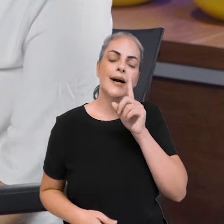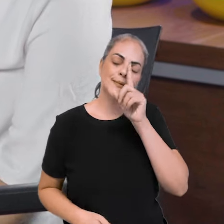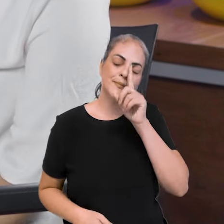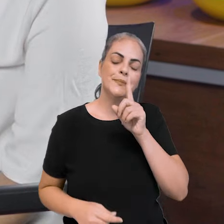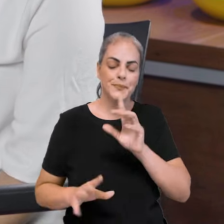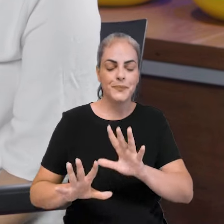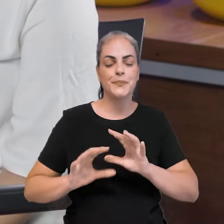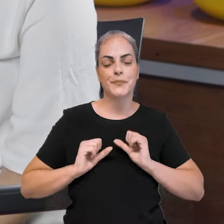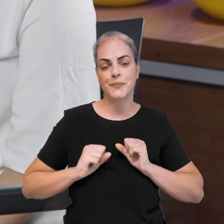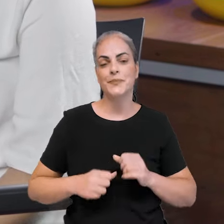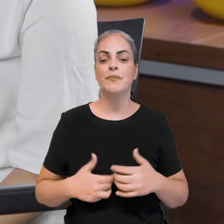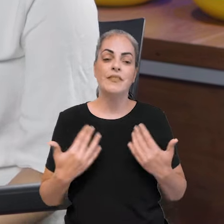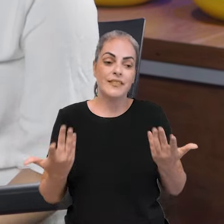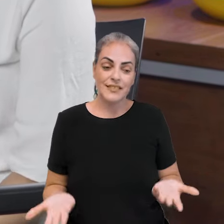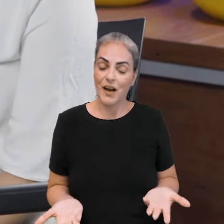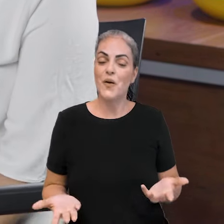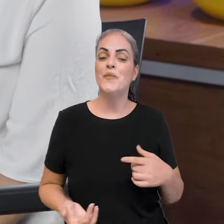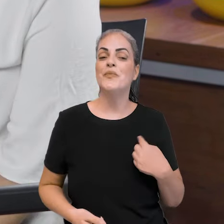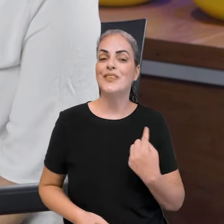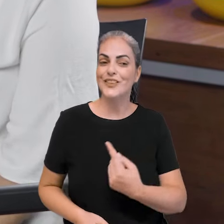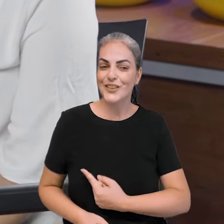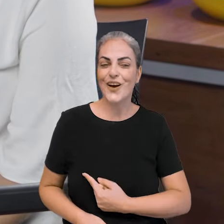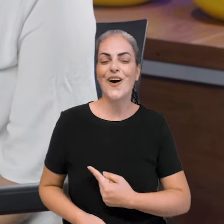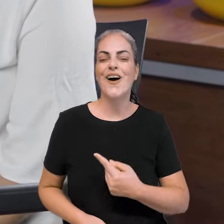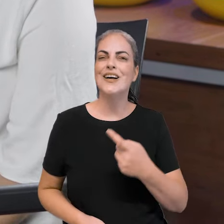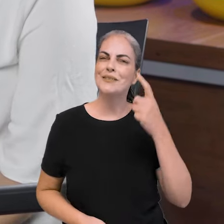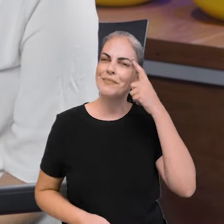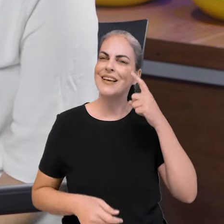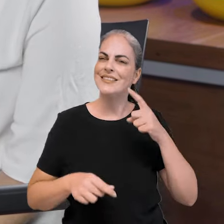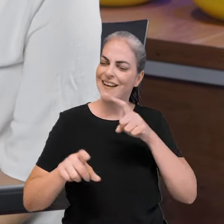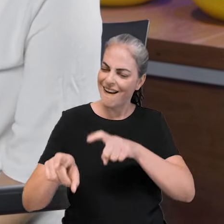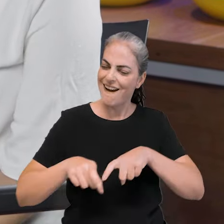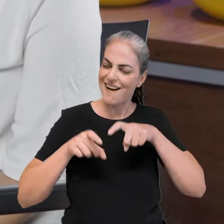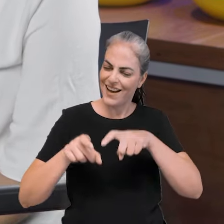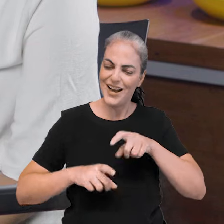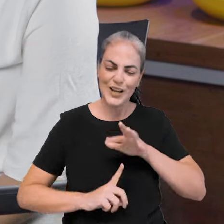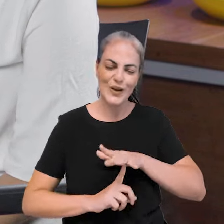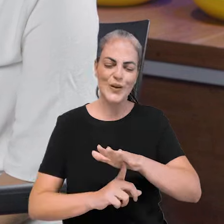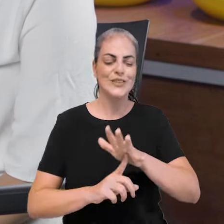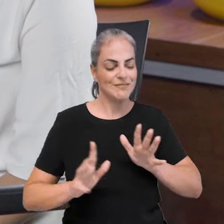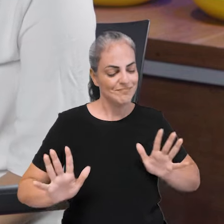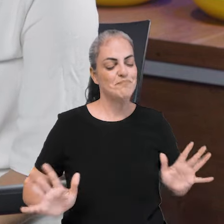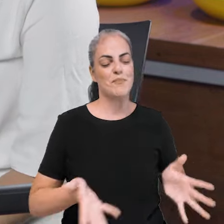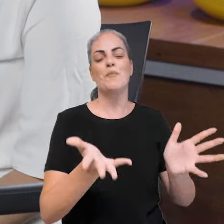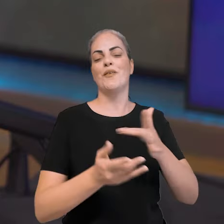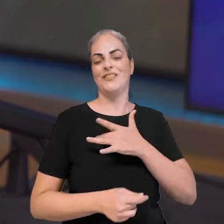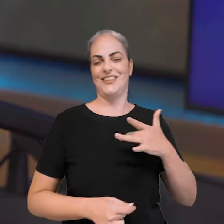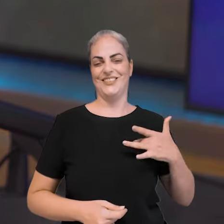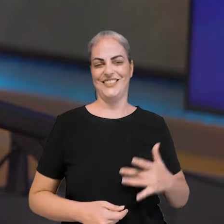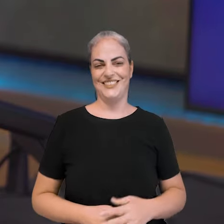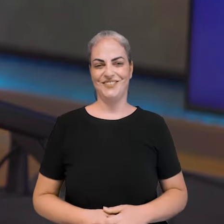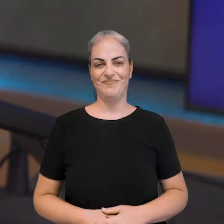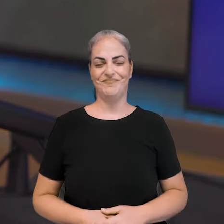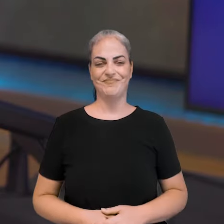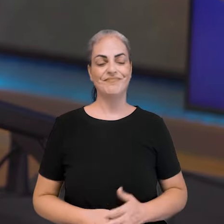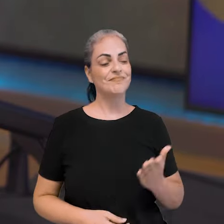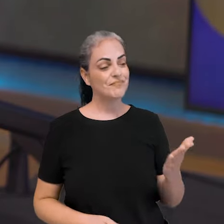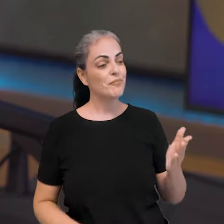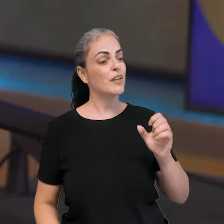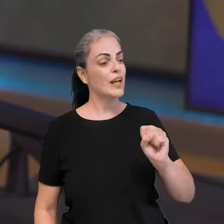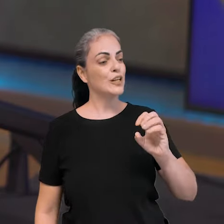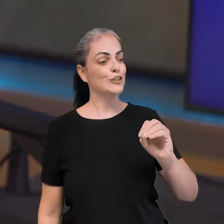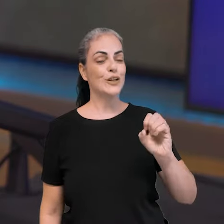nesse sentido, a gente considera a agroecologia como uma promotora de saúde. E